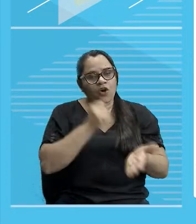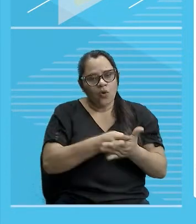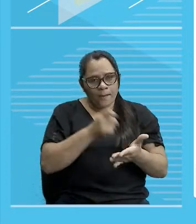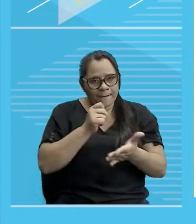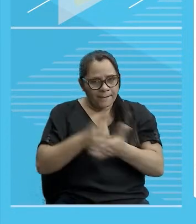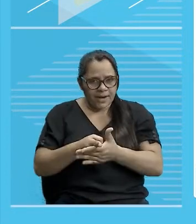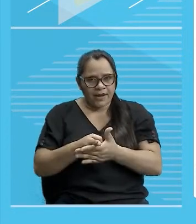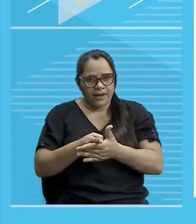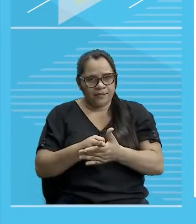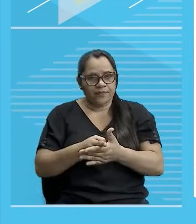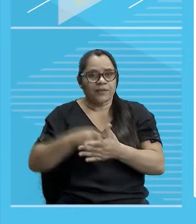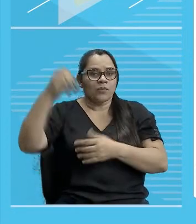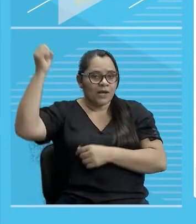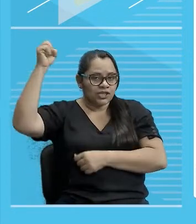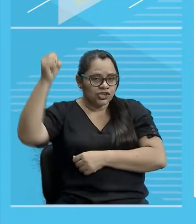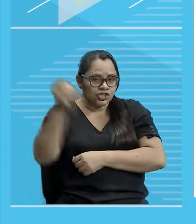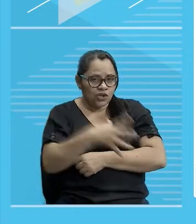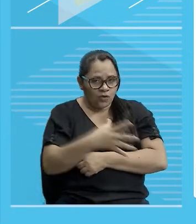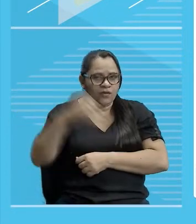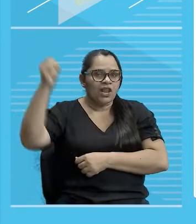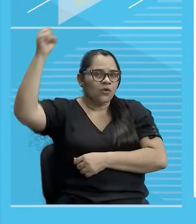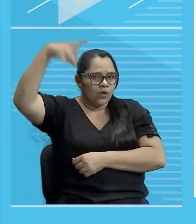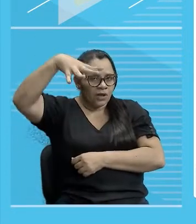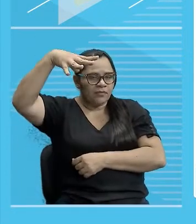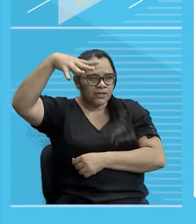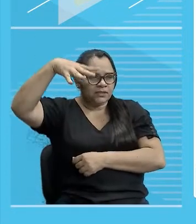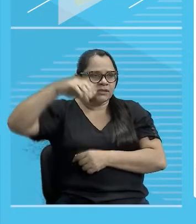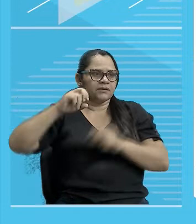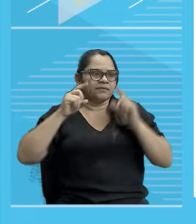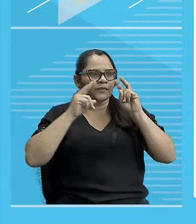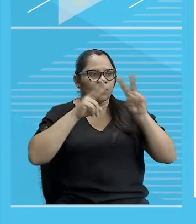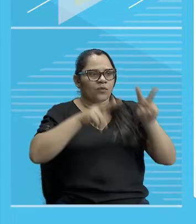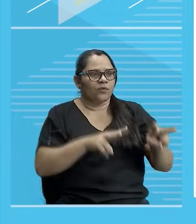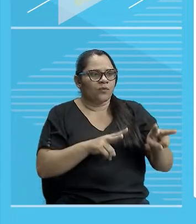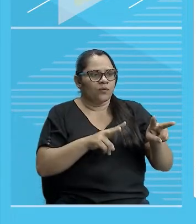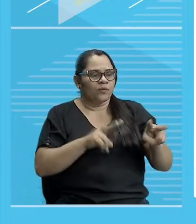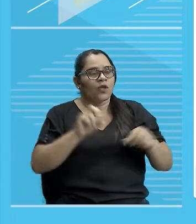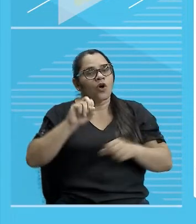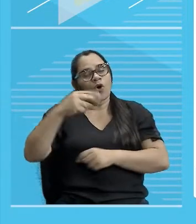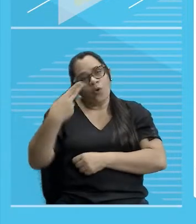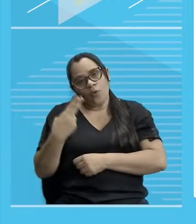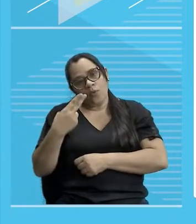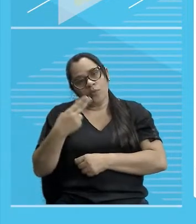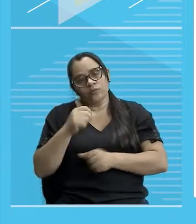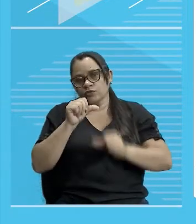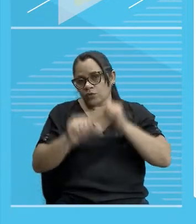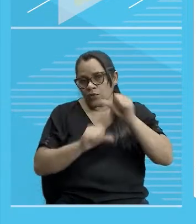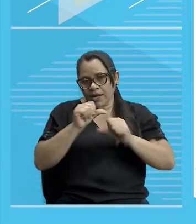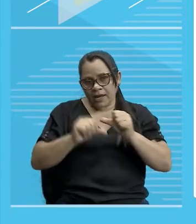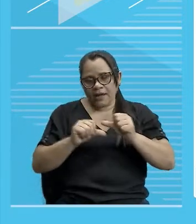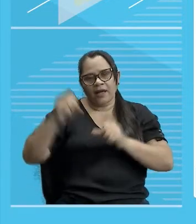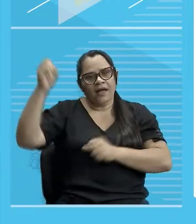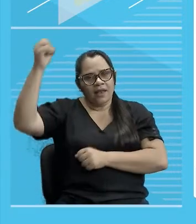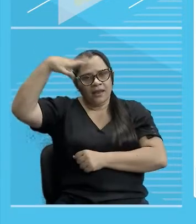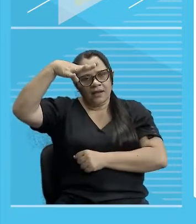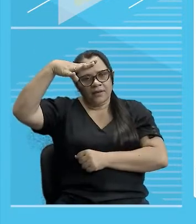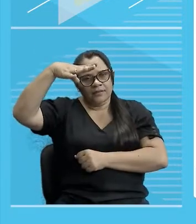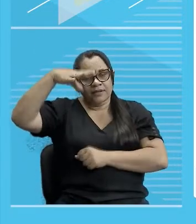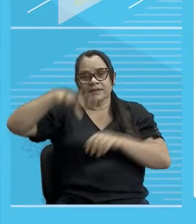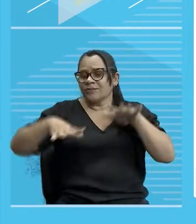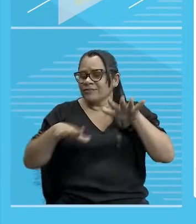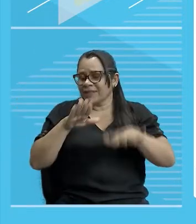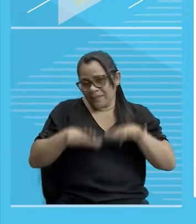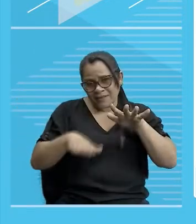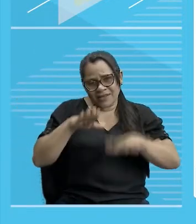comprar uma nova luminária ou trocar a lâmpada vai depender do problema